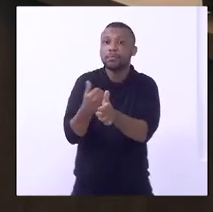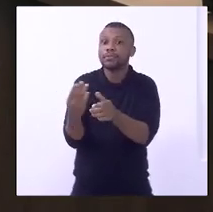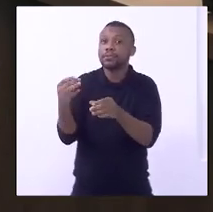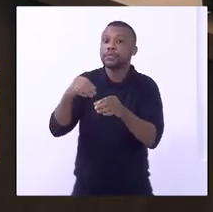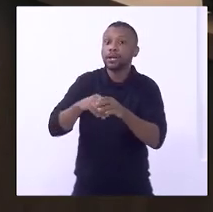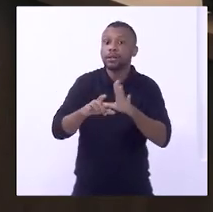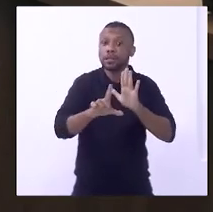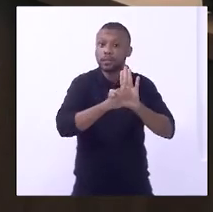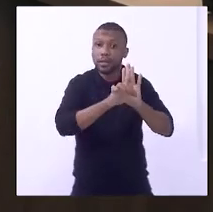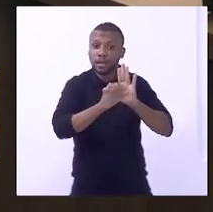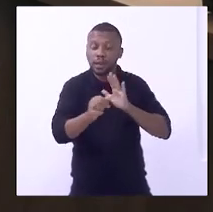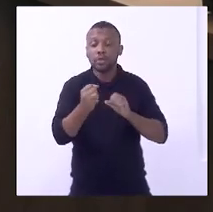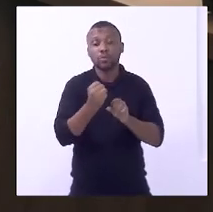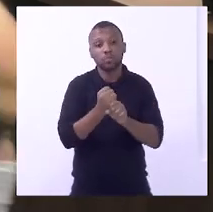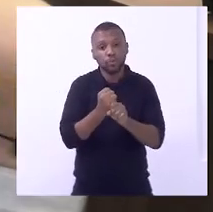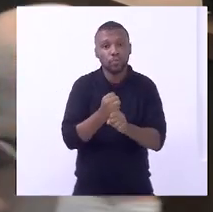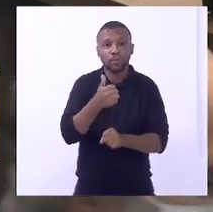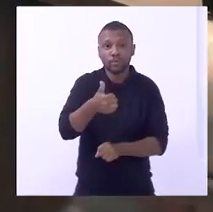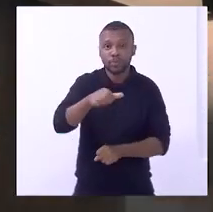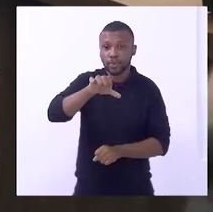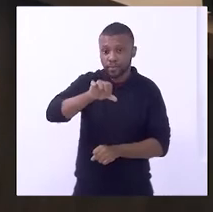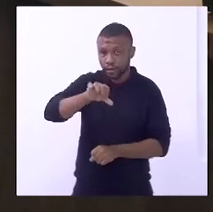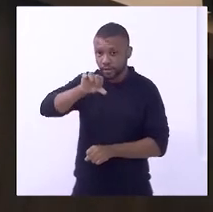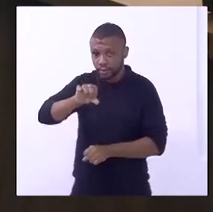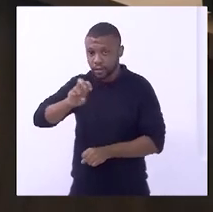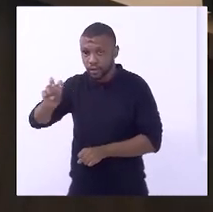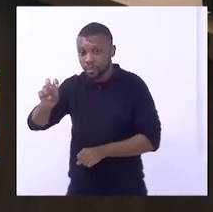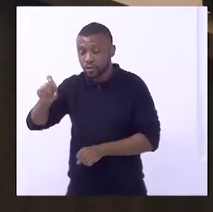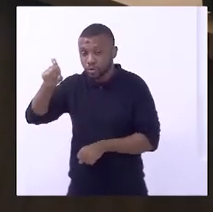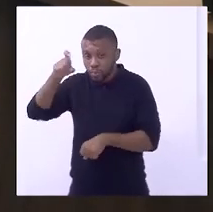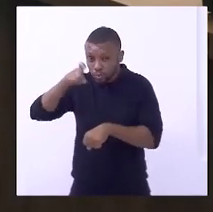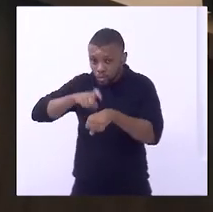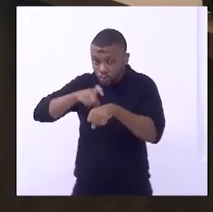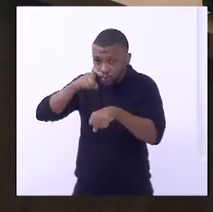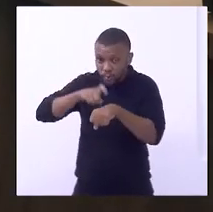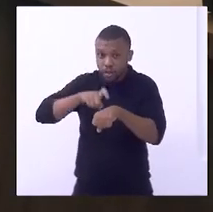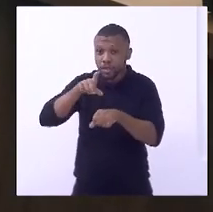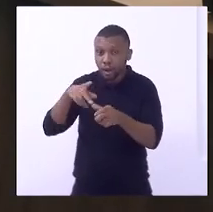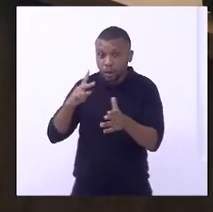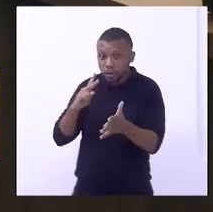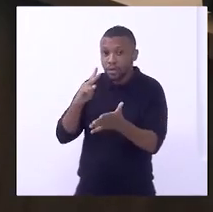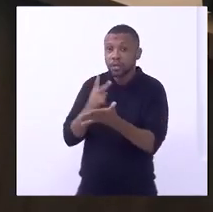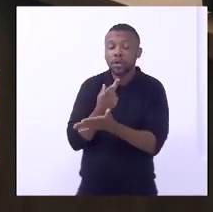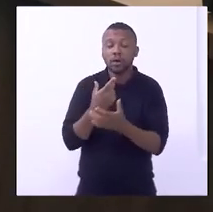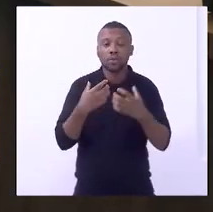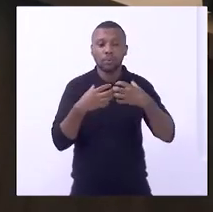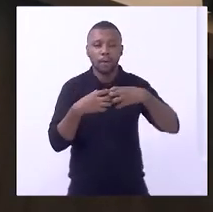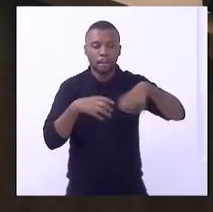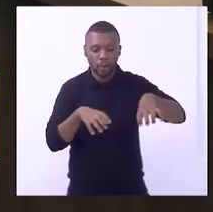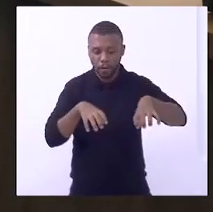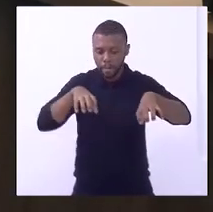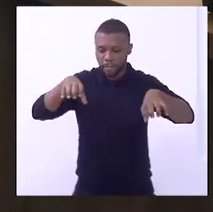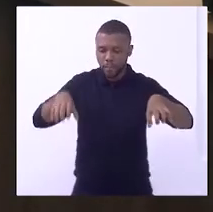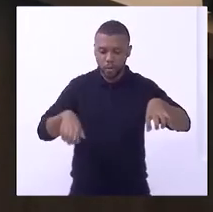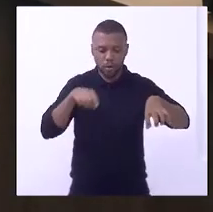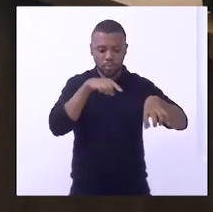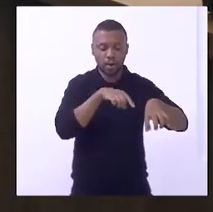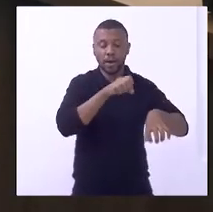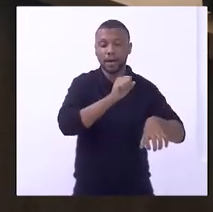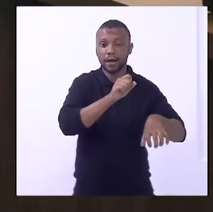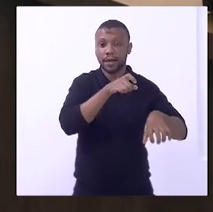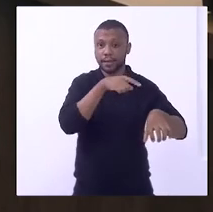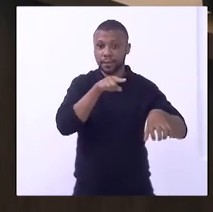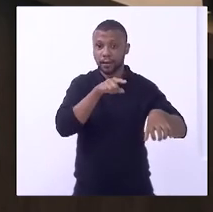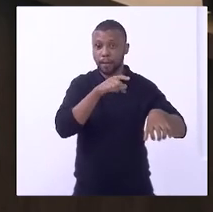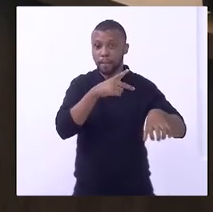de 1995, quando do desmembramento de São Pedro da Aldeia para a criação do município